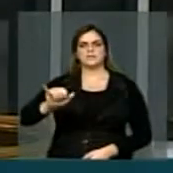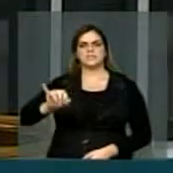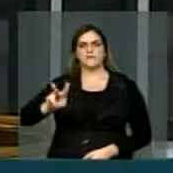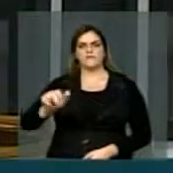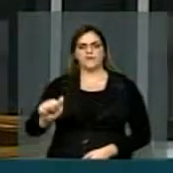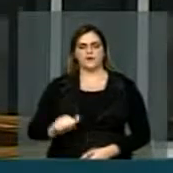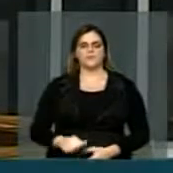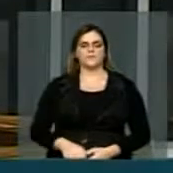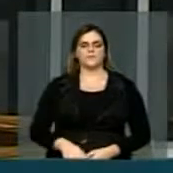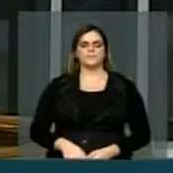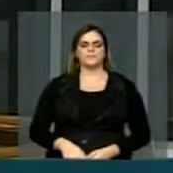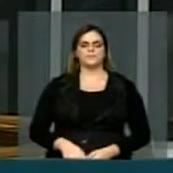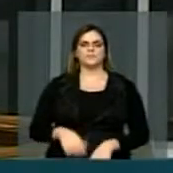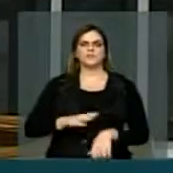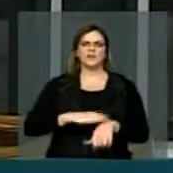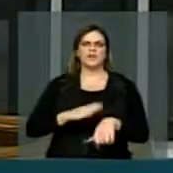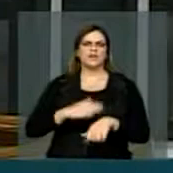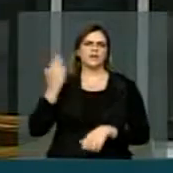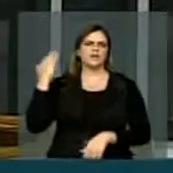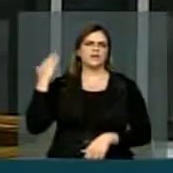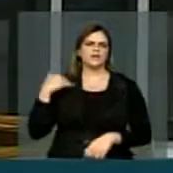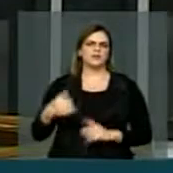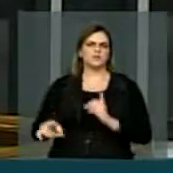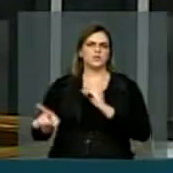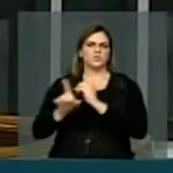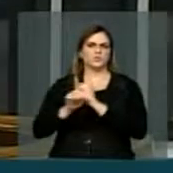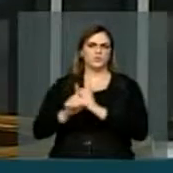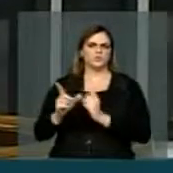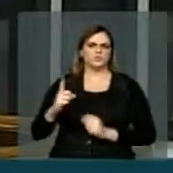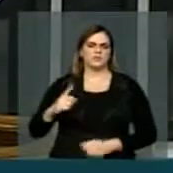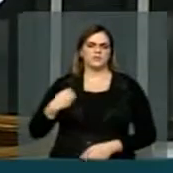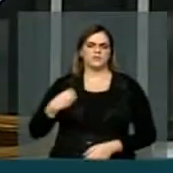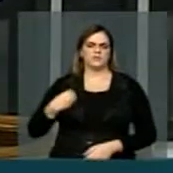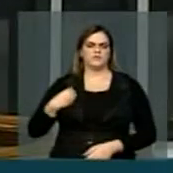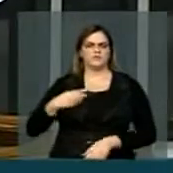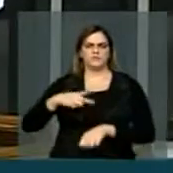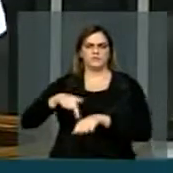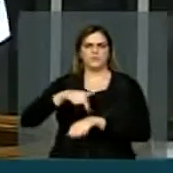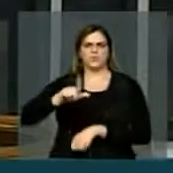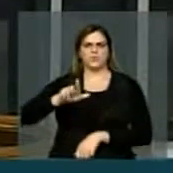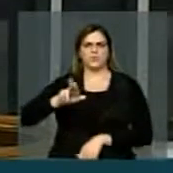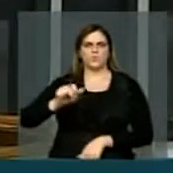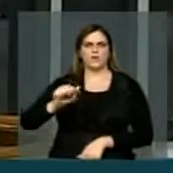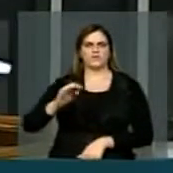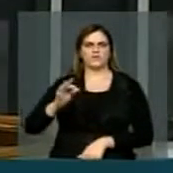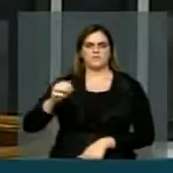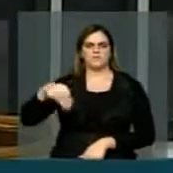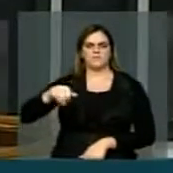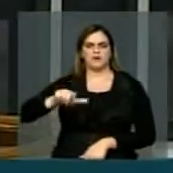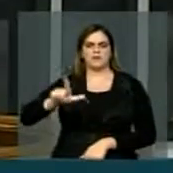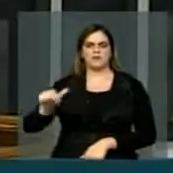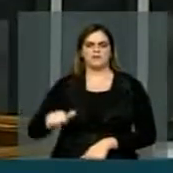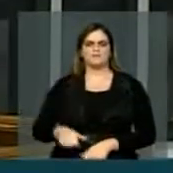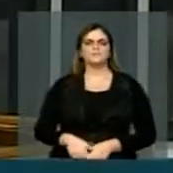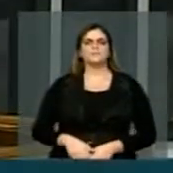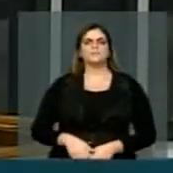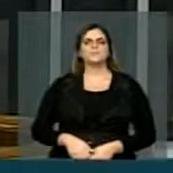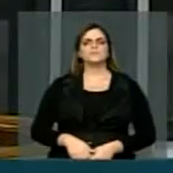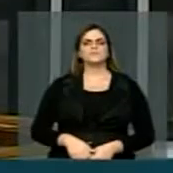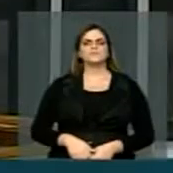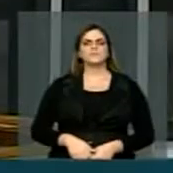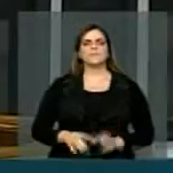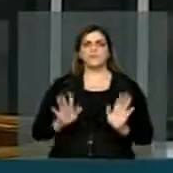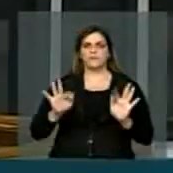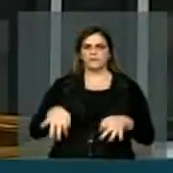Barbim Laurindo, durante a nossa estadia naquele país. Eu quero, encerrando minha